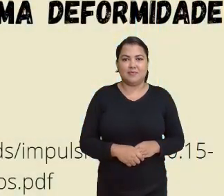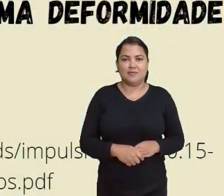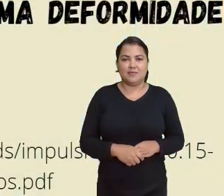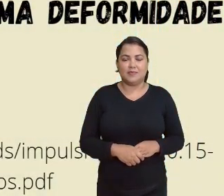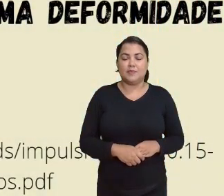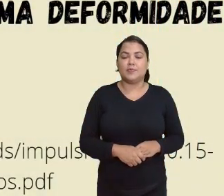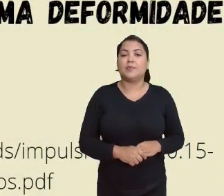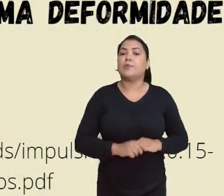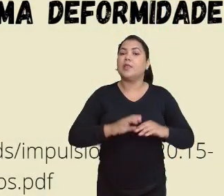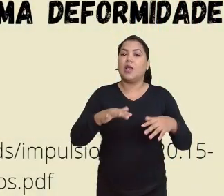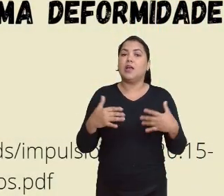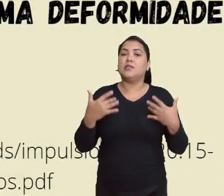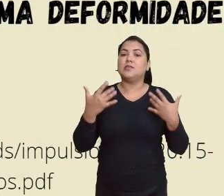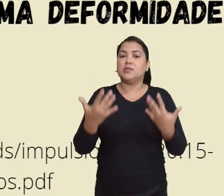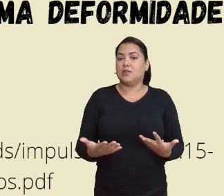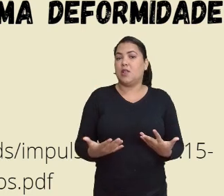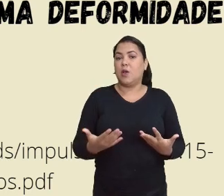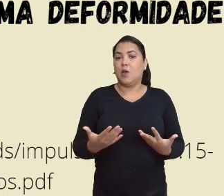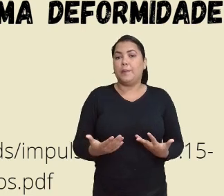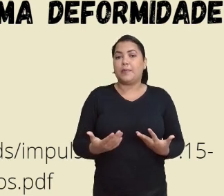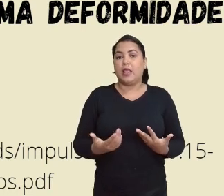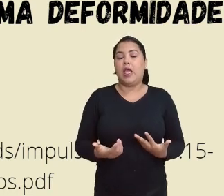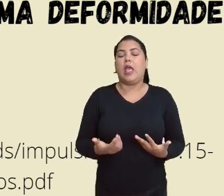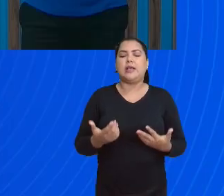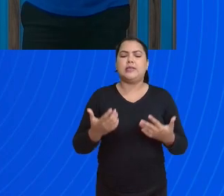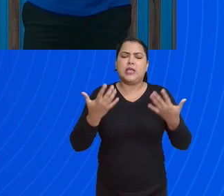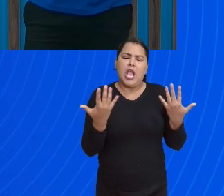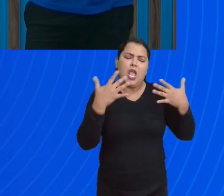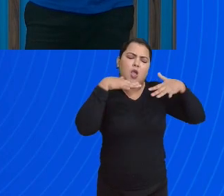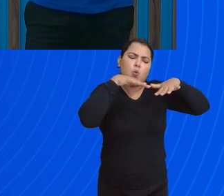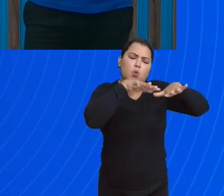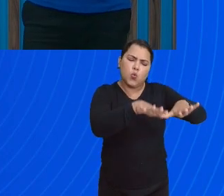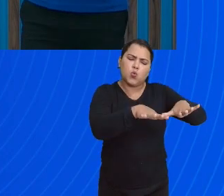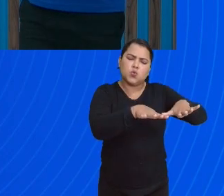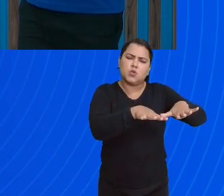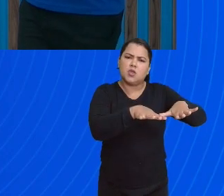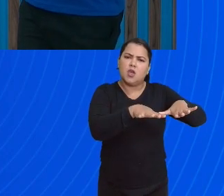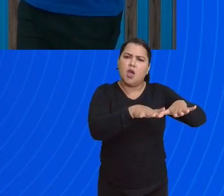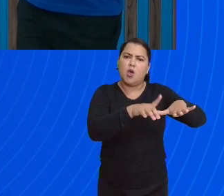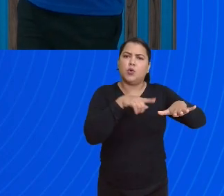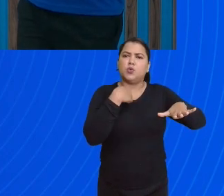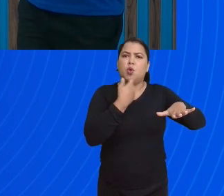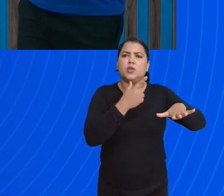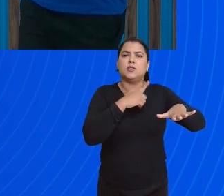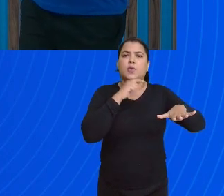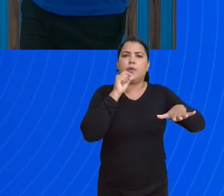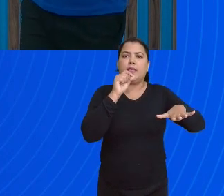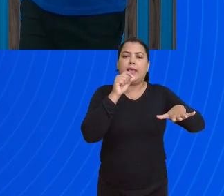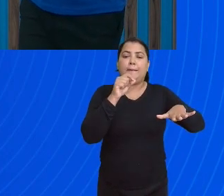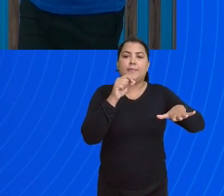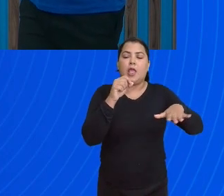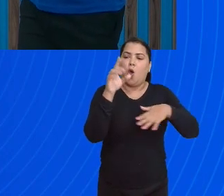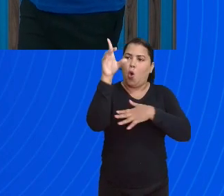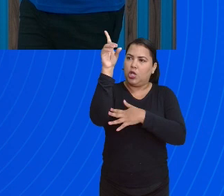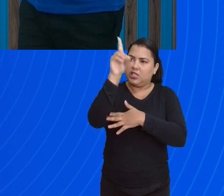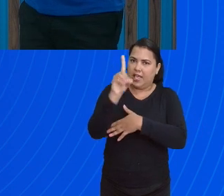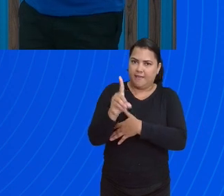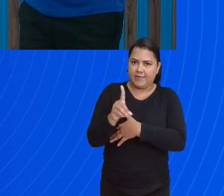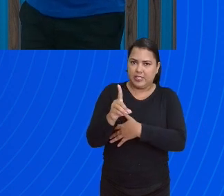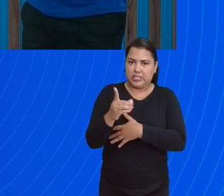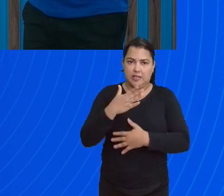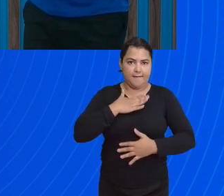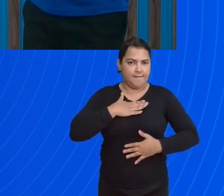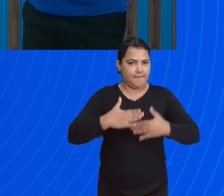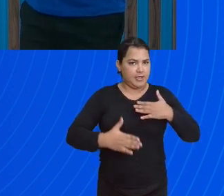E essa inclusão também, a gente tem aqui o conceito de deficiência física,